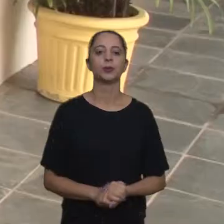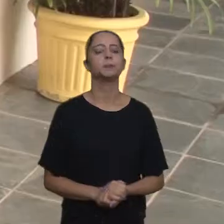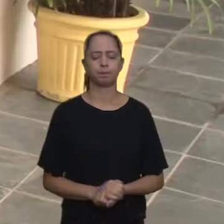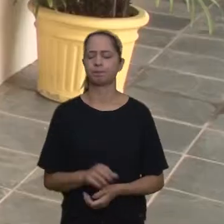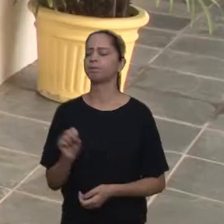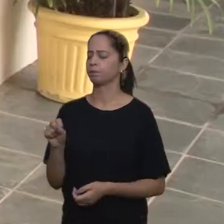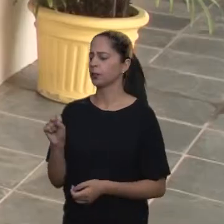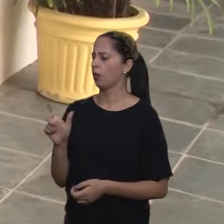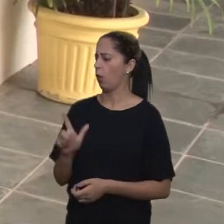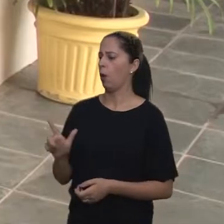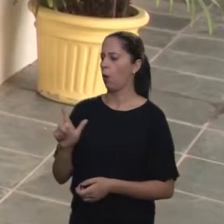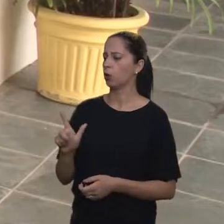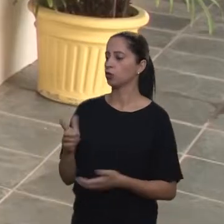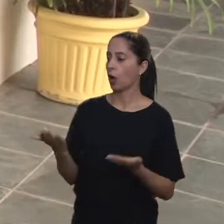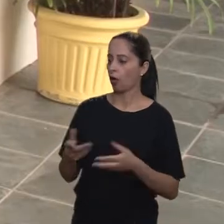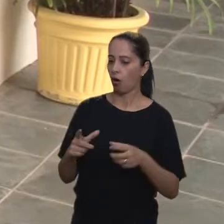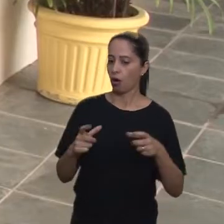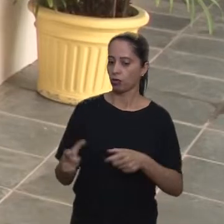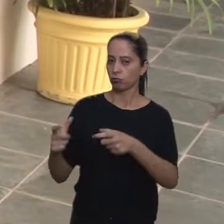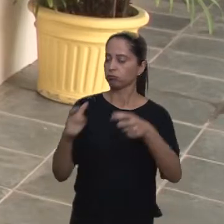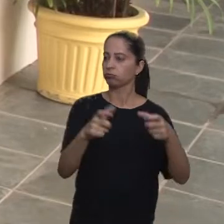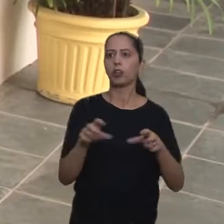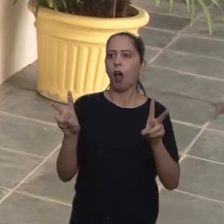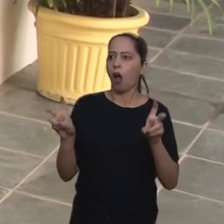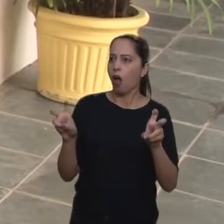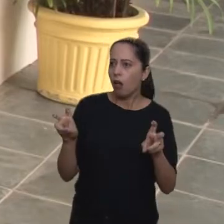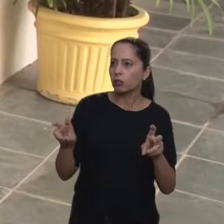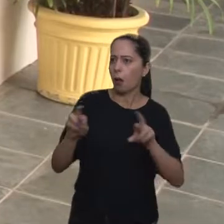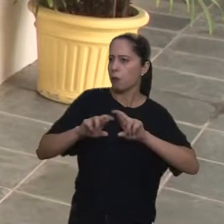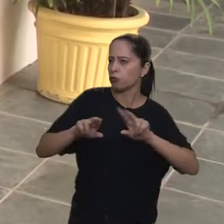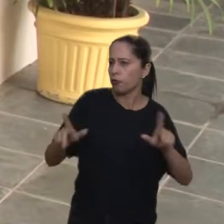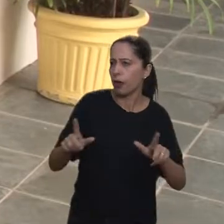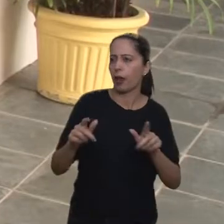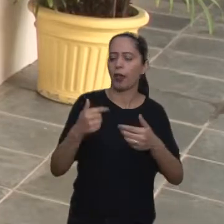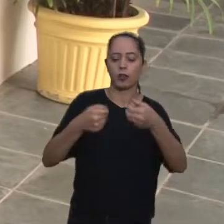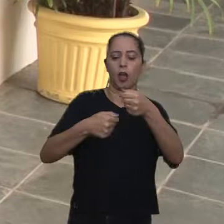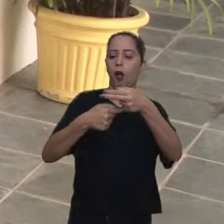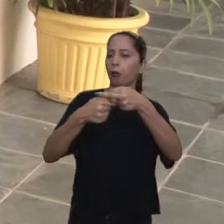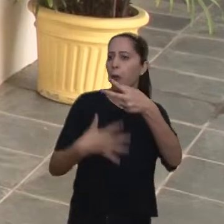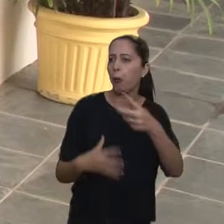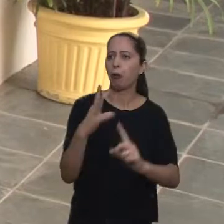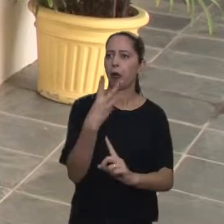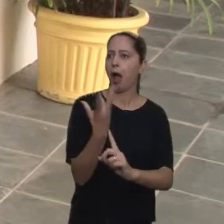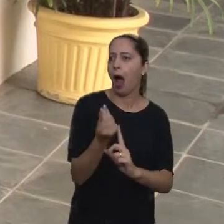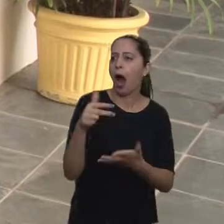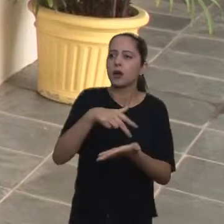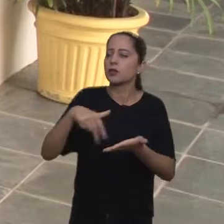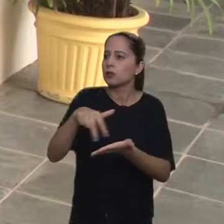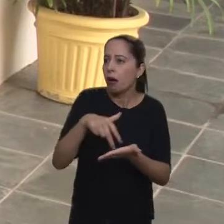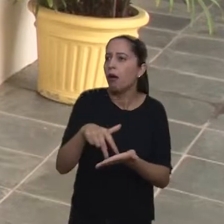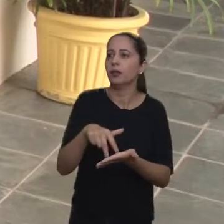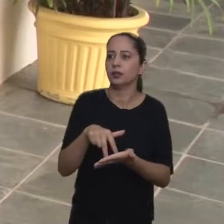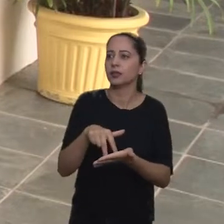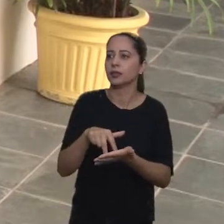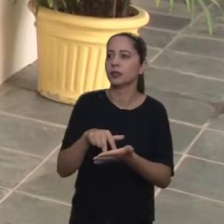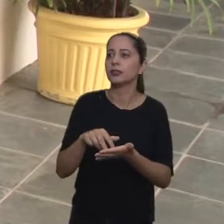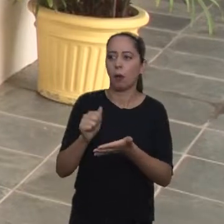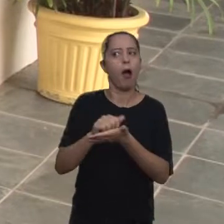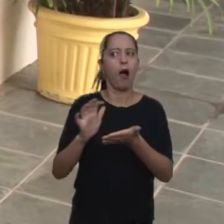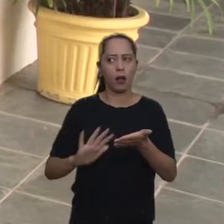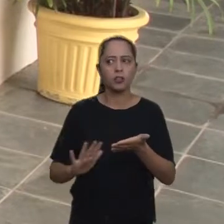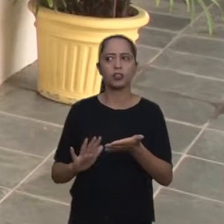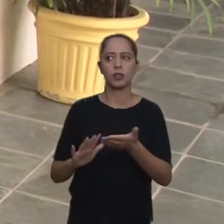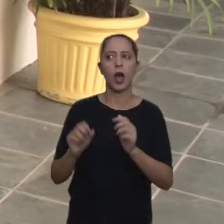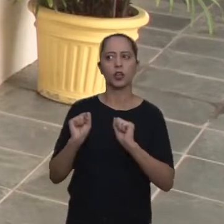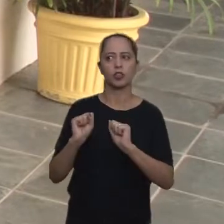alunos. Sim, faz muita diferença, né? Eles têm agora salas temáticas, sala Google, sala Lions, uma sala de artes, uma sala de dança.